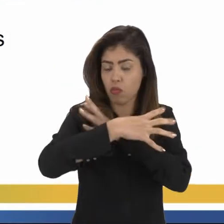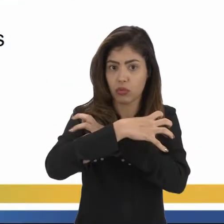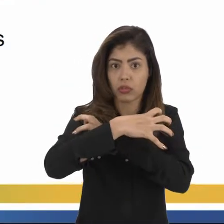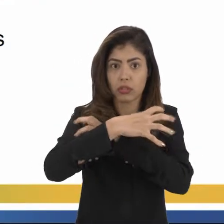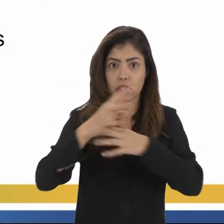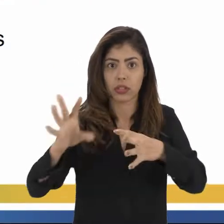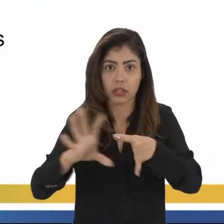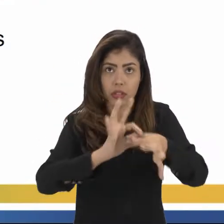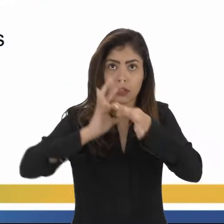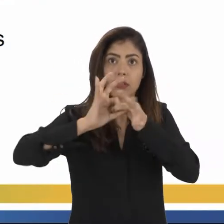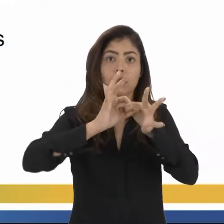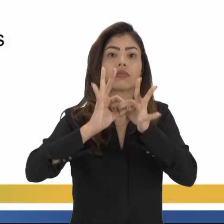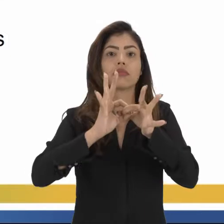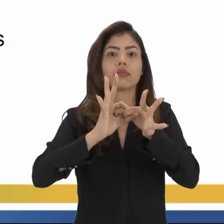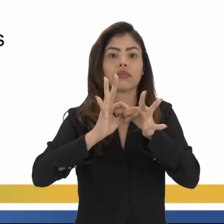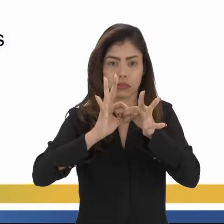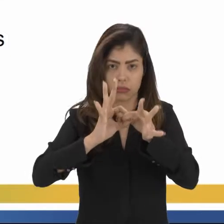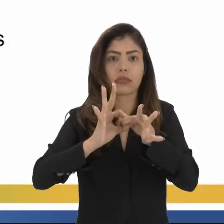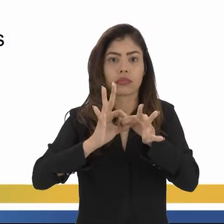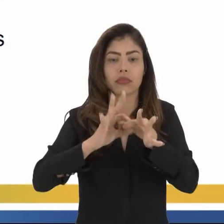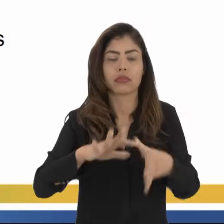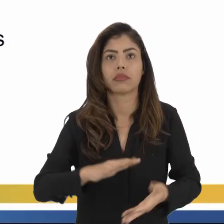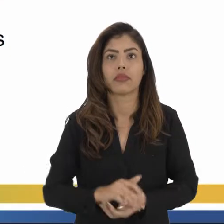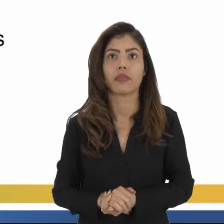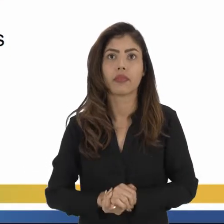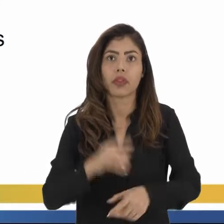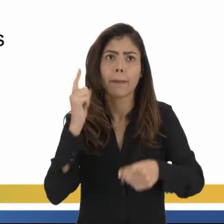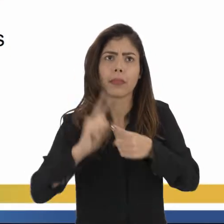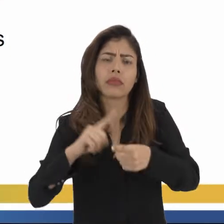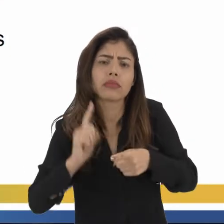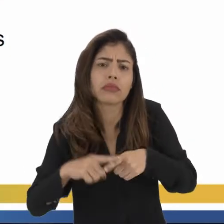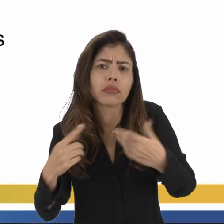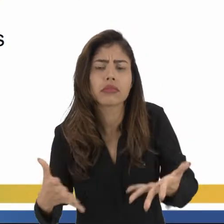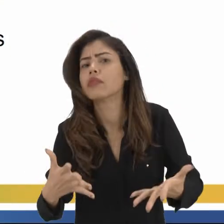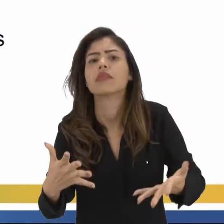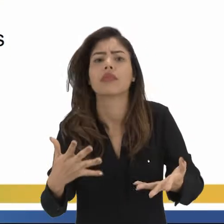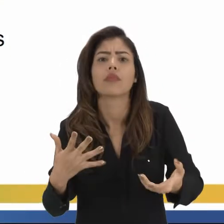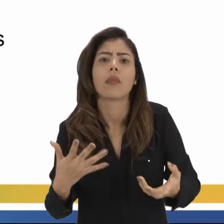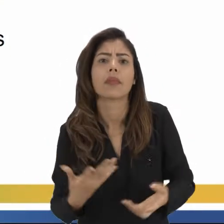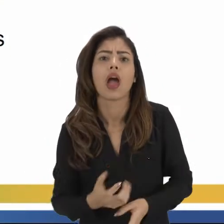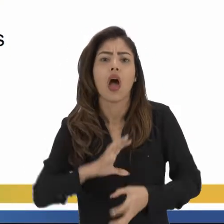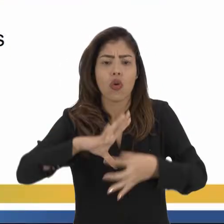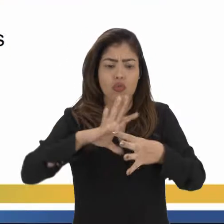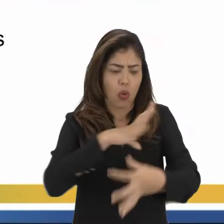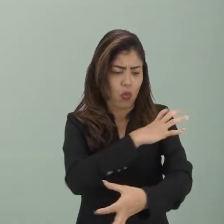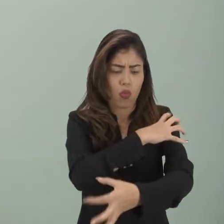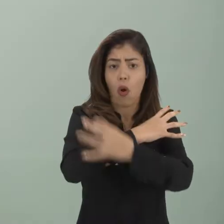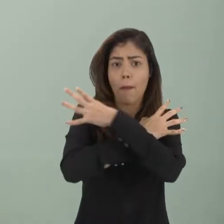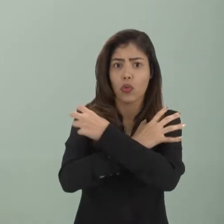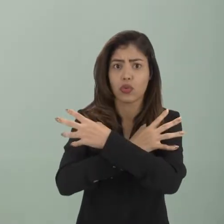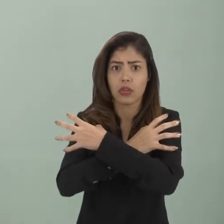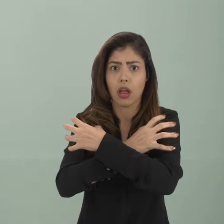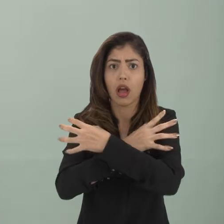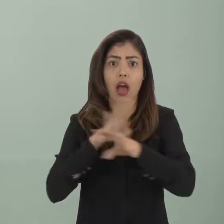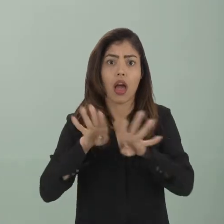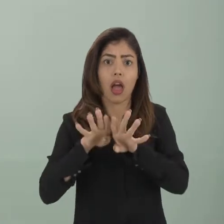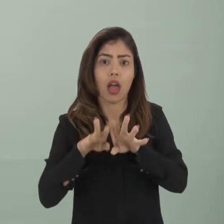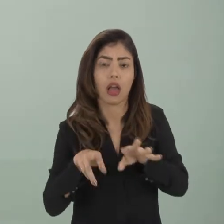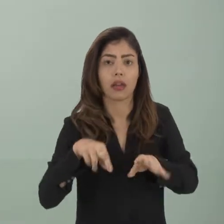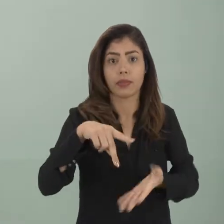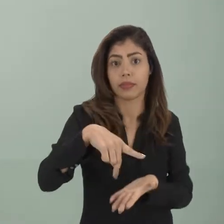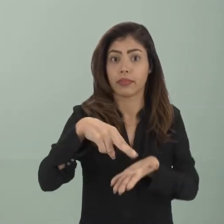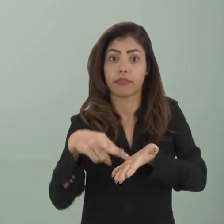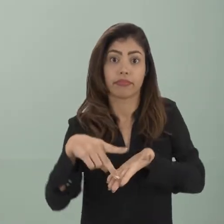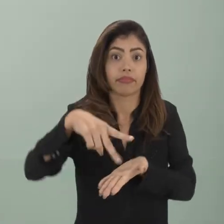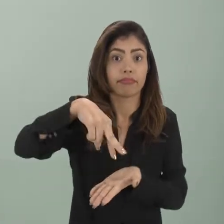estão intrinsecamente conectados. Por quê? São os músculos que fazem a movimentação de